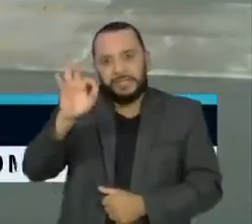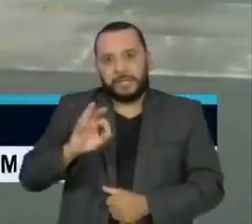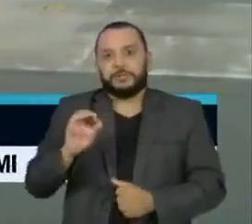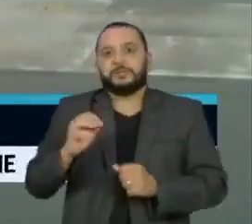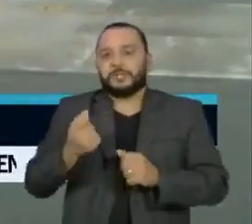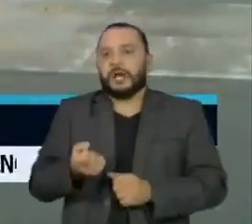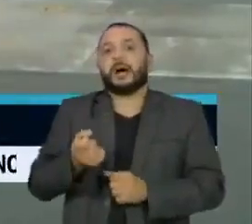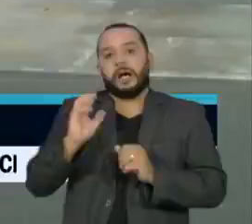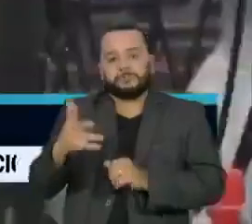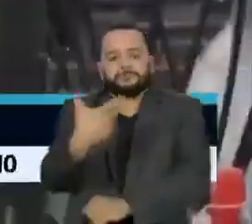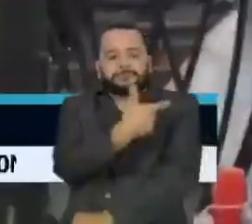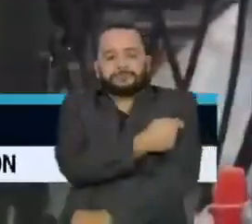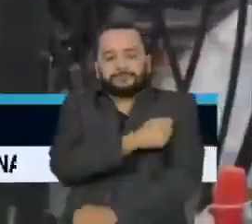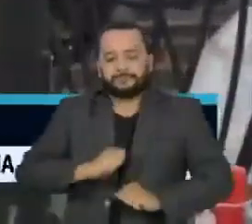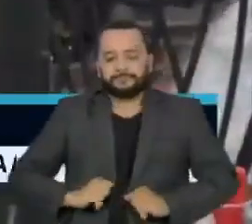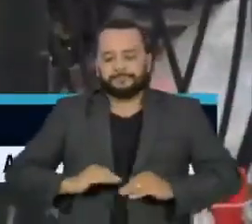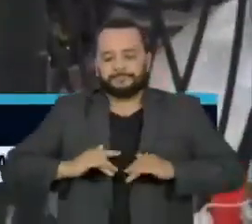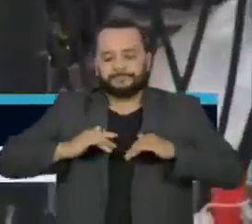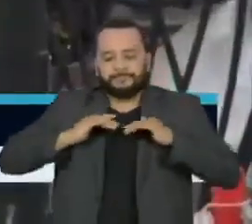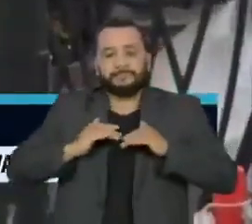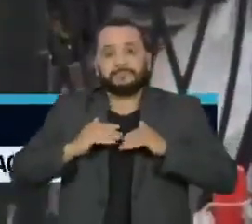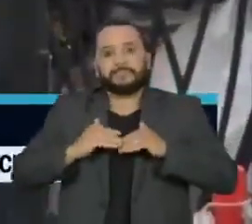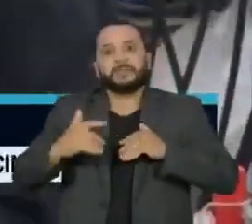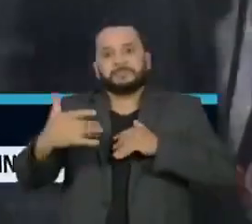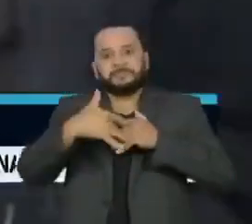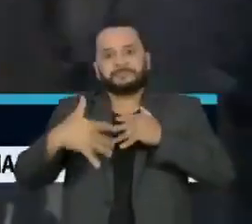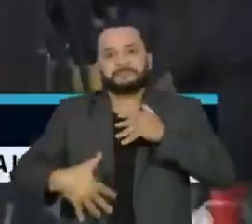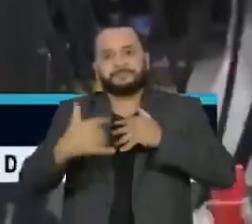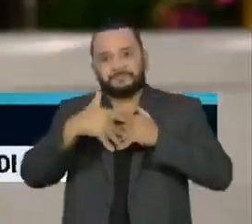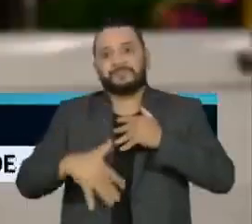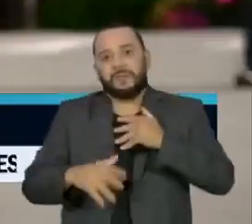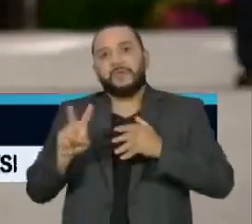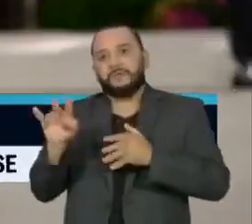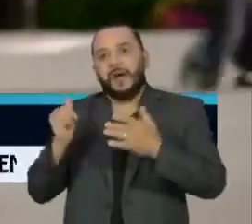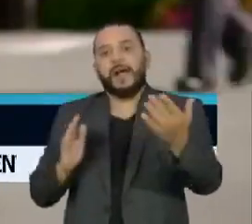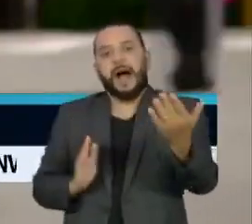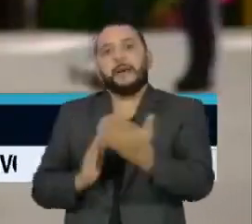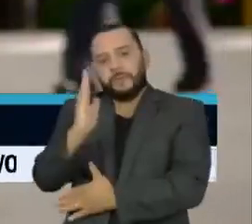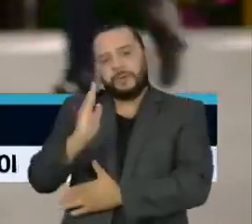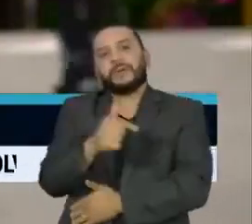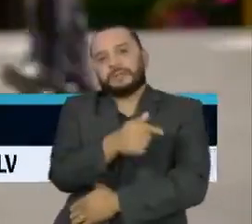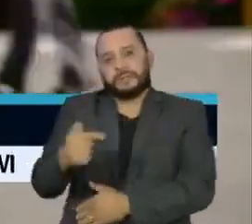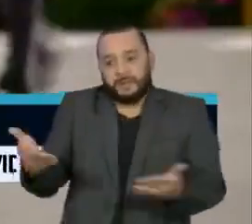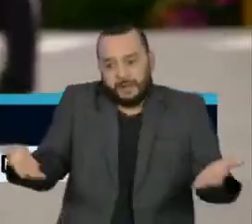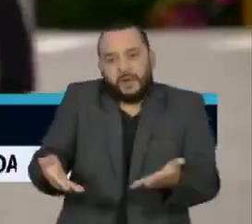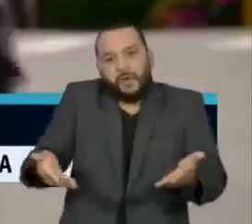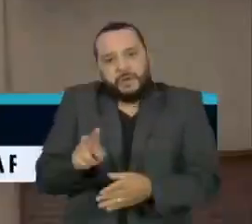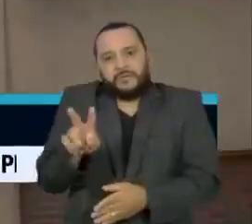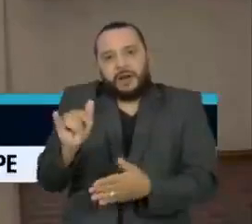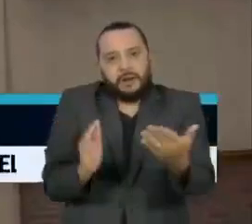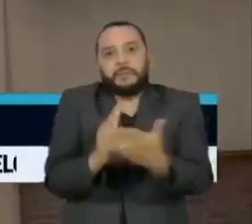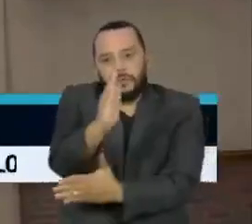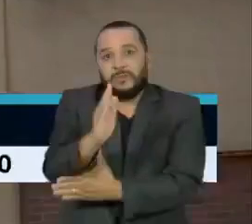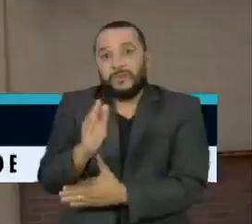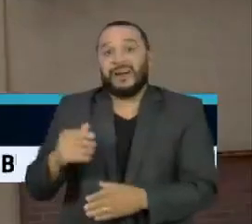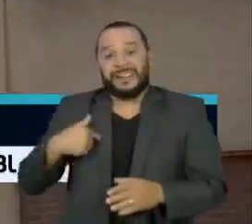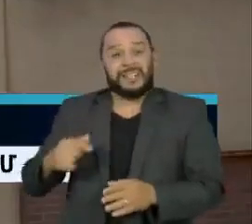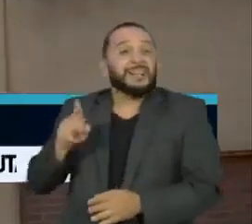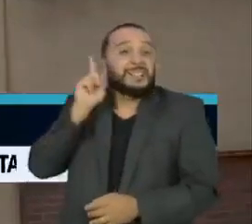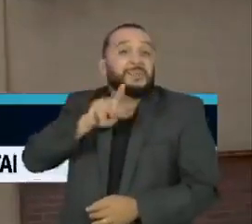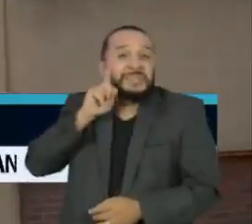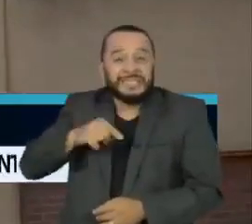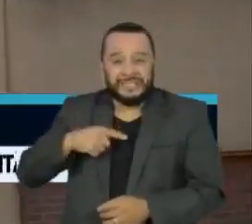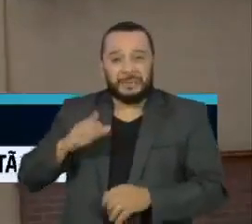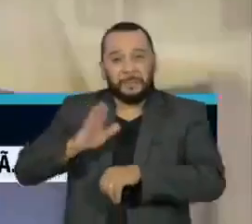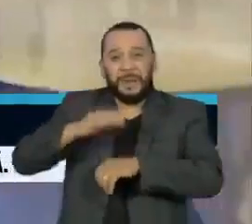A expectativa é que o imunizante seja aprovado ainda nesta semana no país, que é o mais afetado pela pandemia, com mais de 15